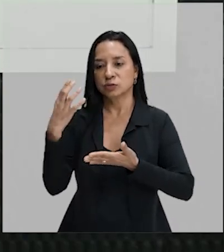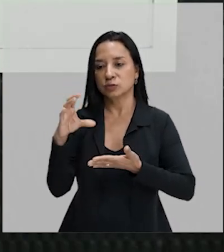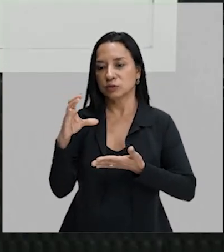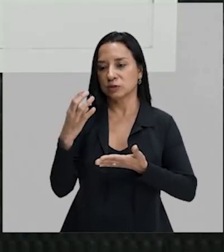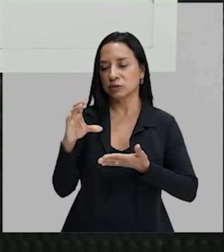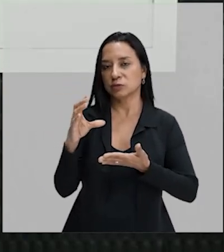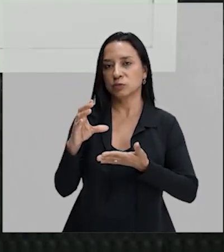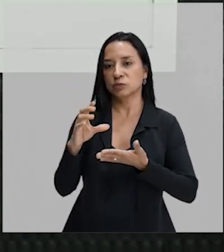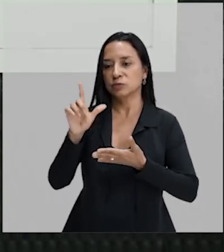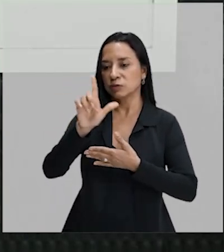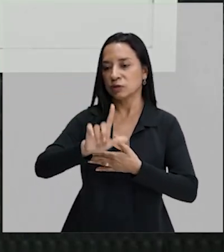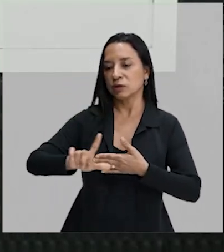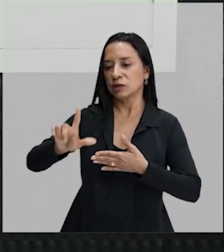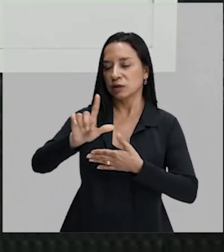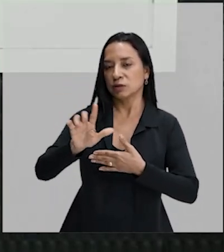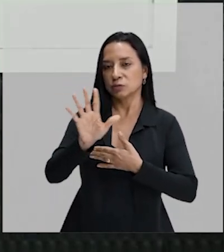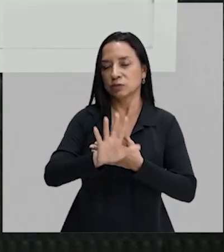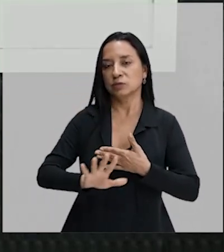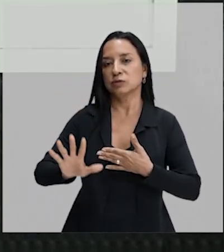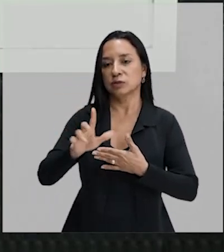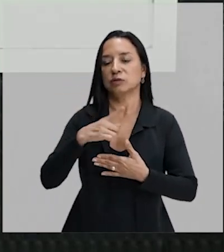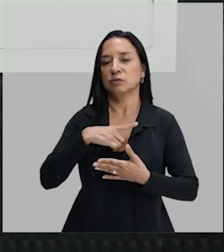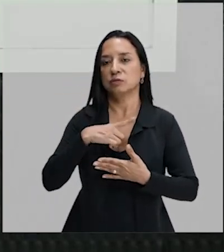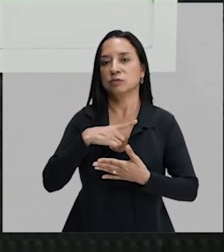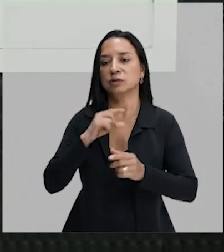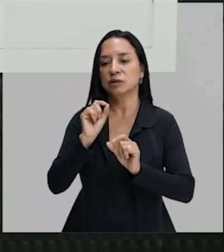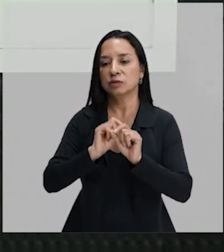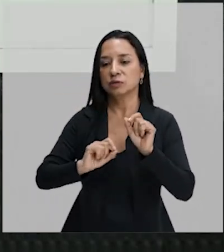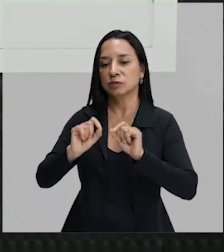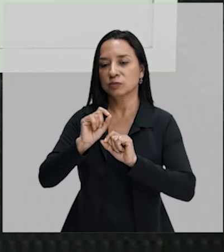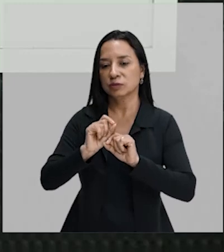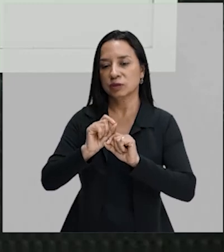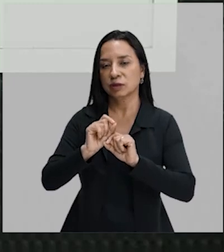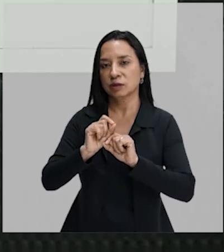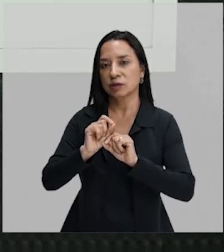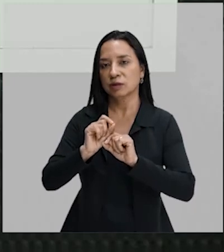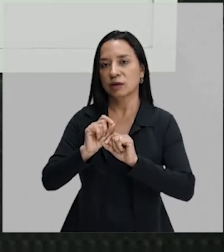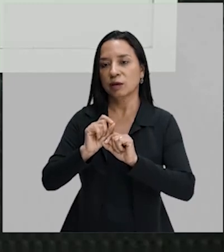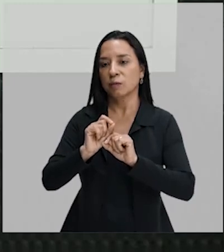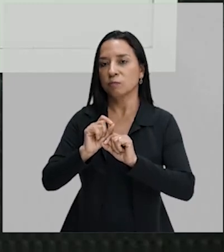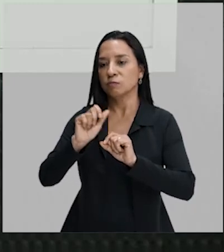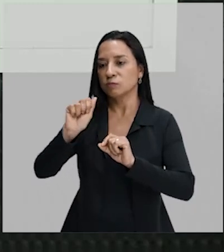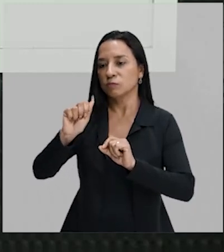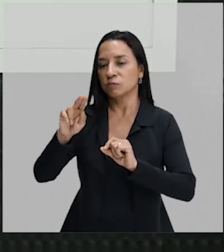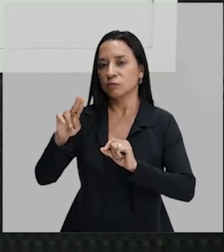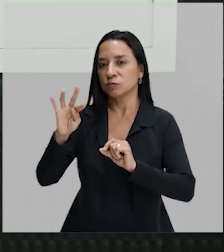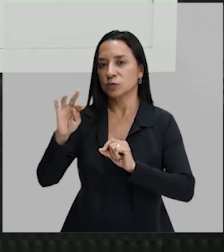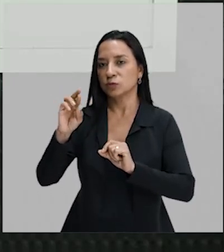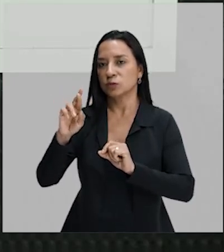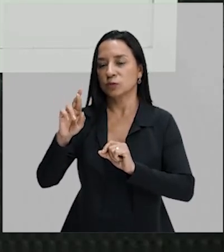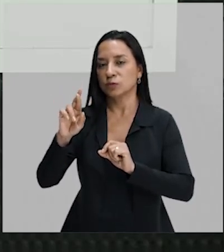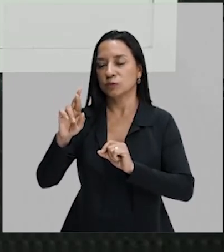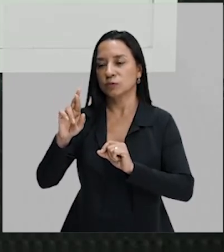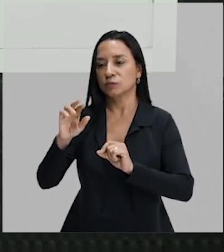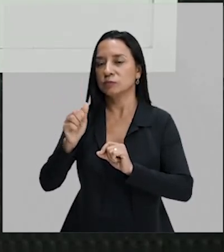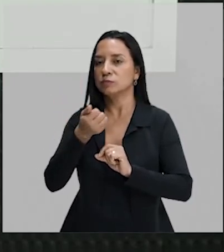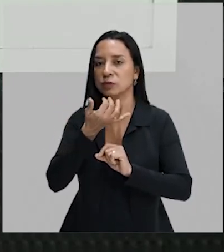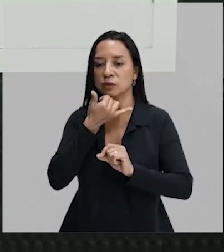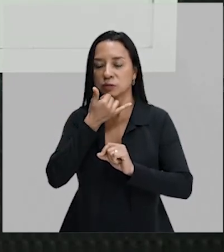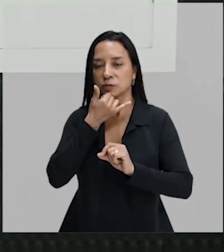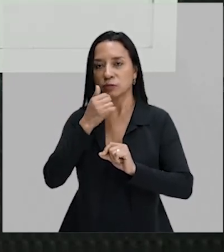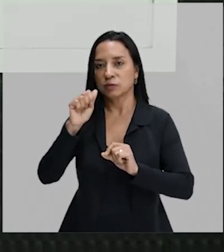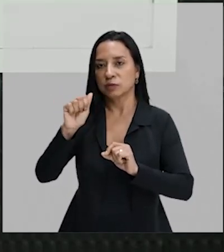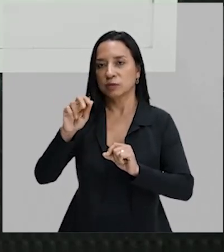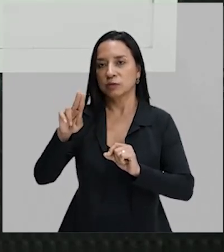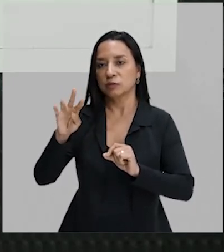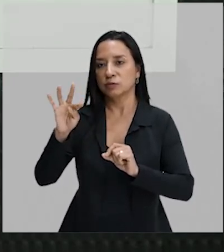literatura em geral. Nós temos a utilização da autoridade. A autoridade